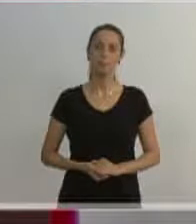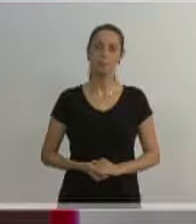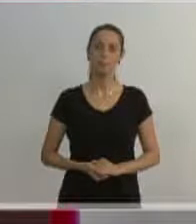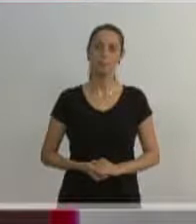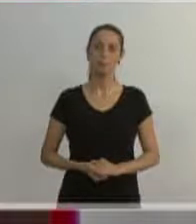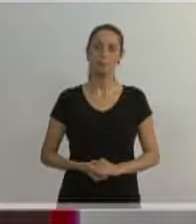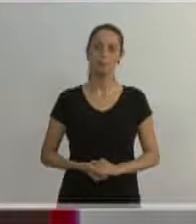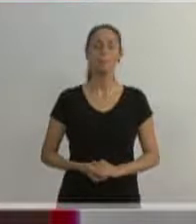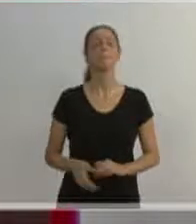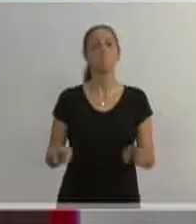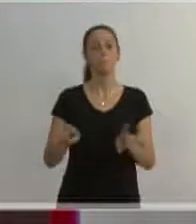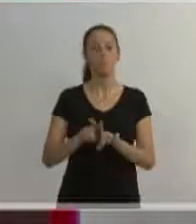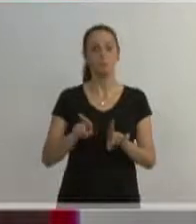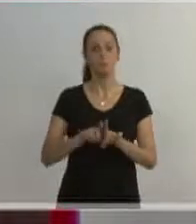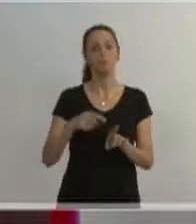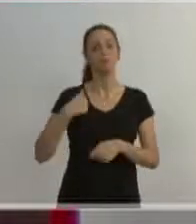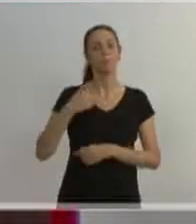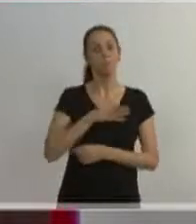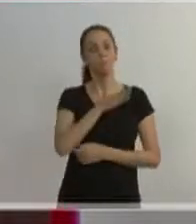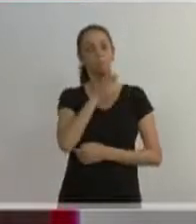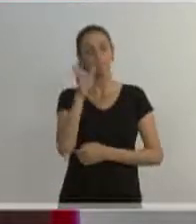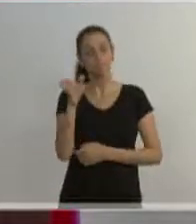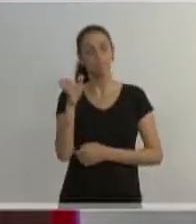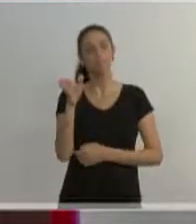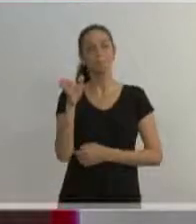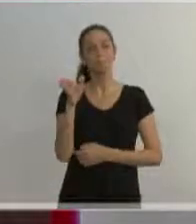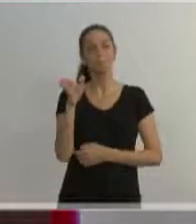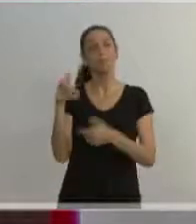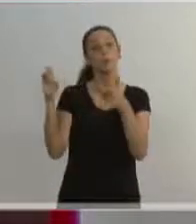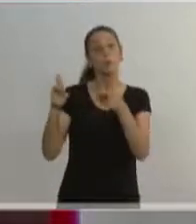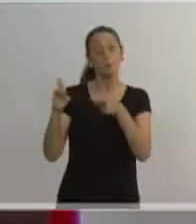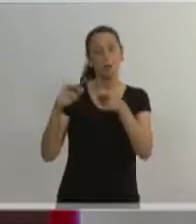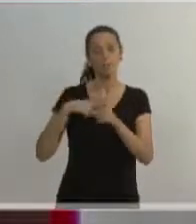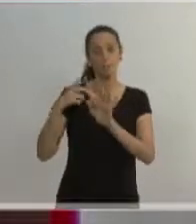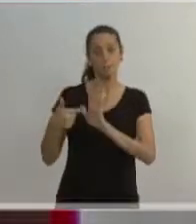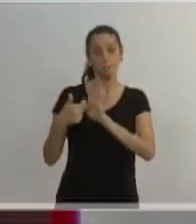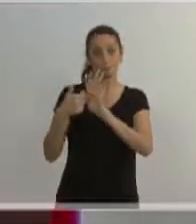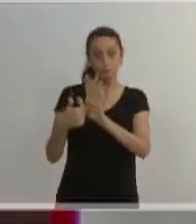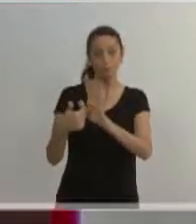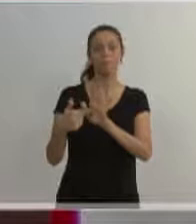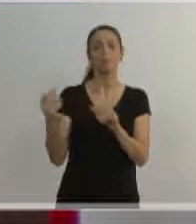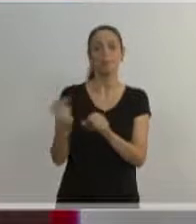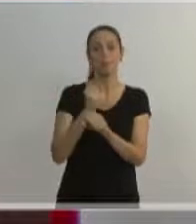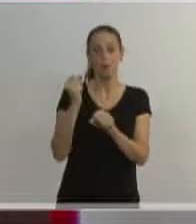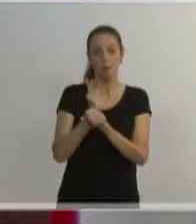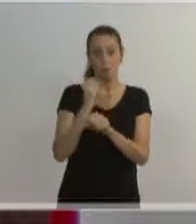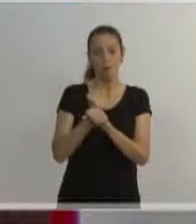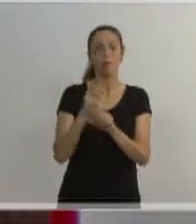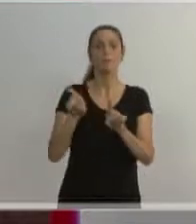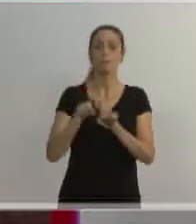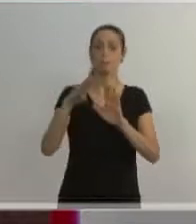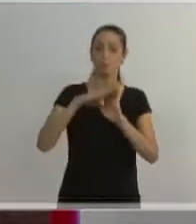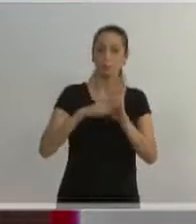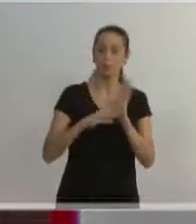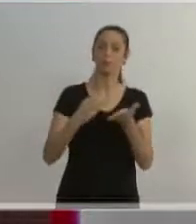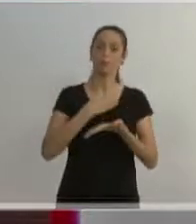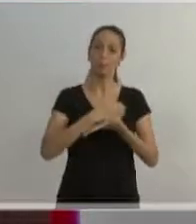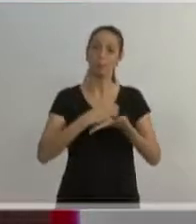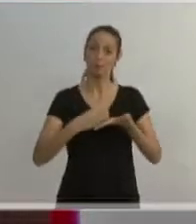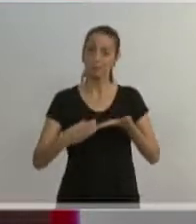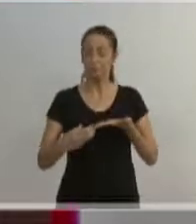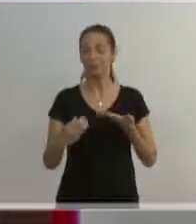presente na apresentação das obras do programa do cronograma